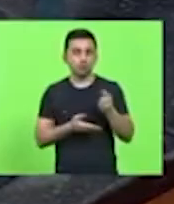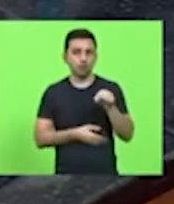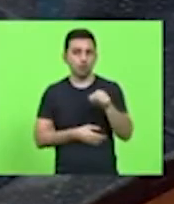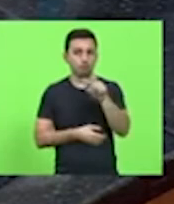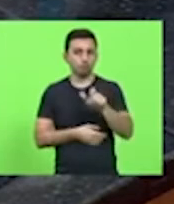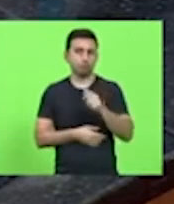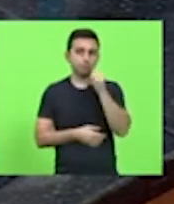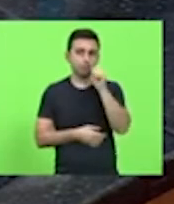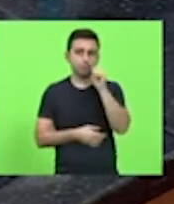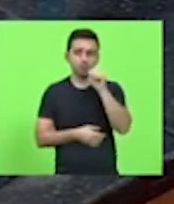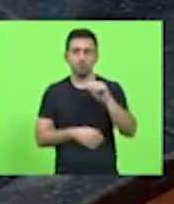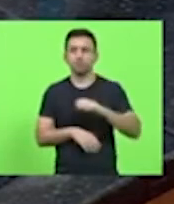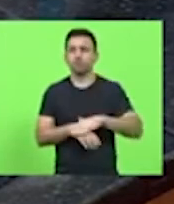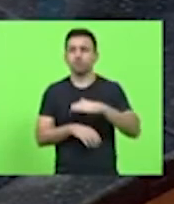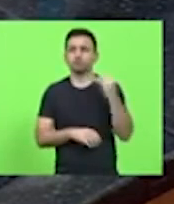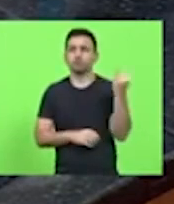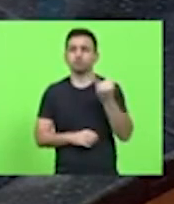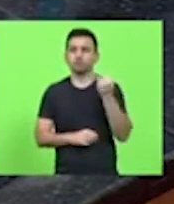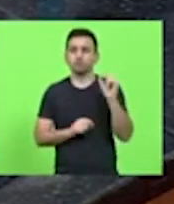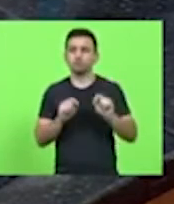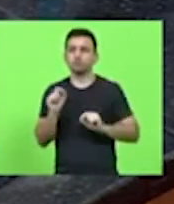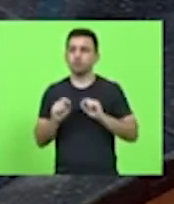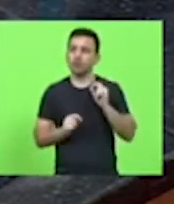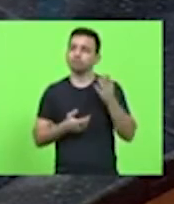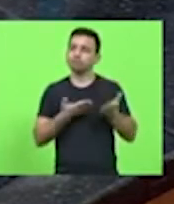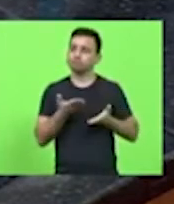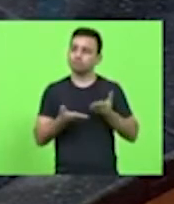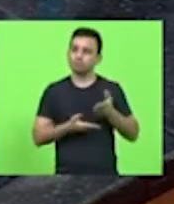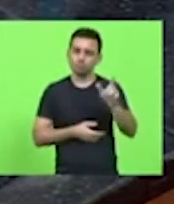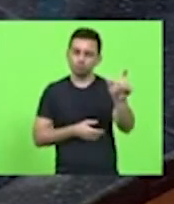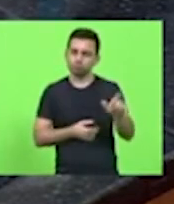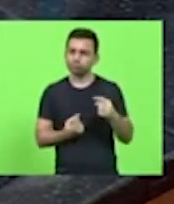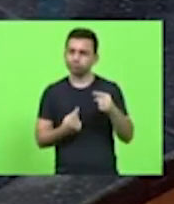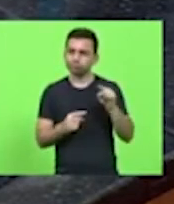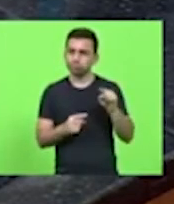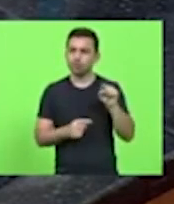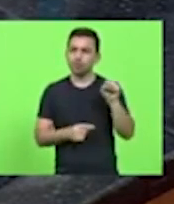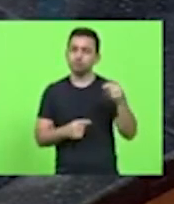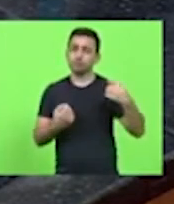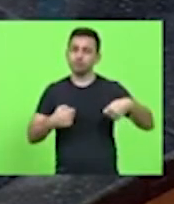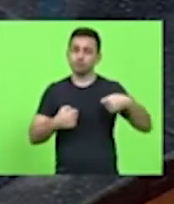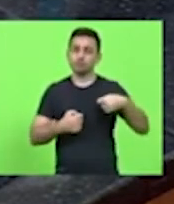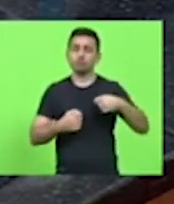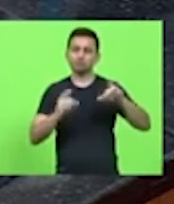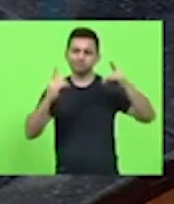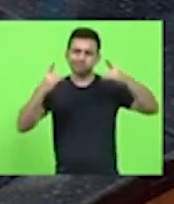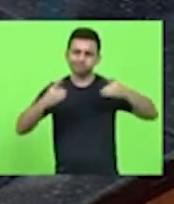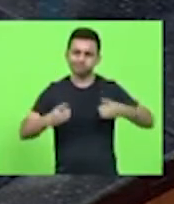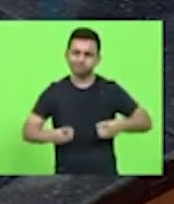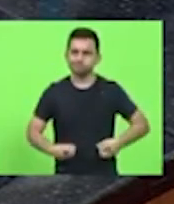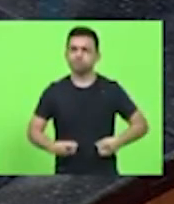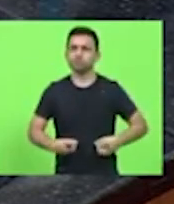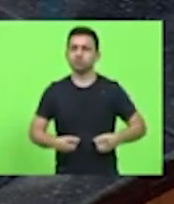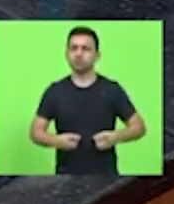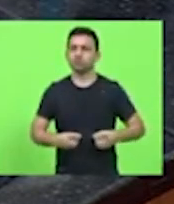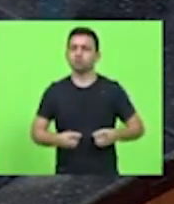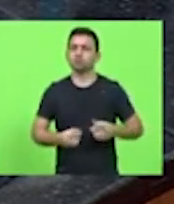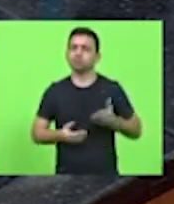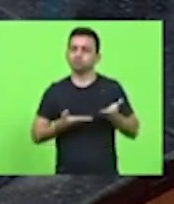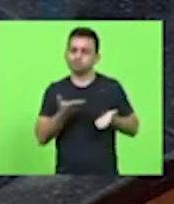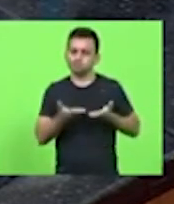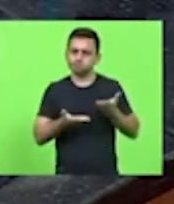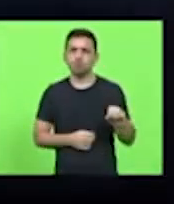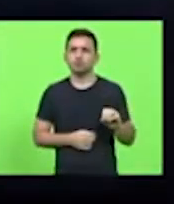o mais importante é que eu atendimento À Vítima seja prestado com dignidade e sem comprometer